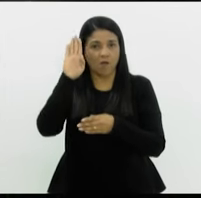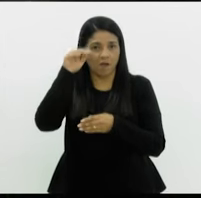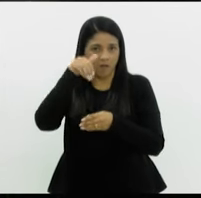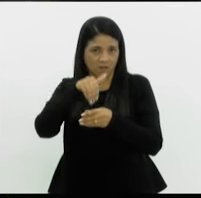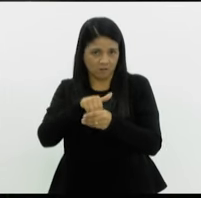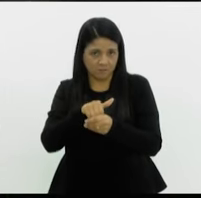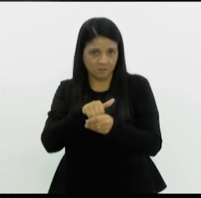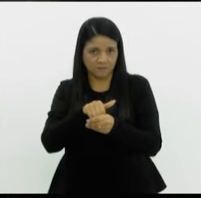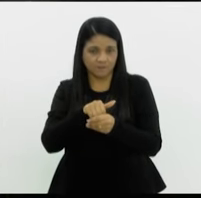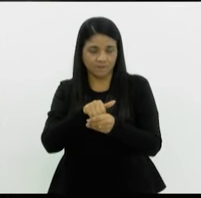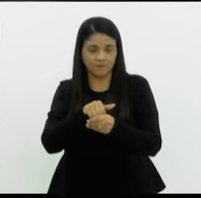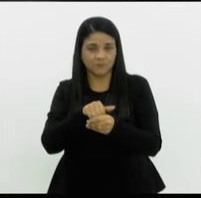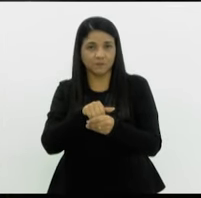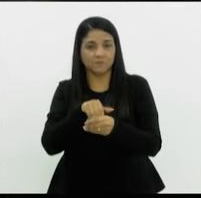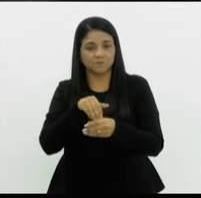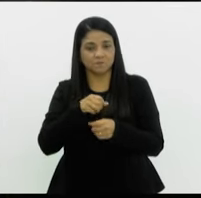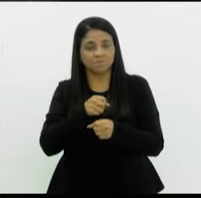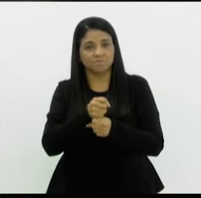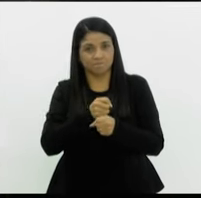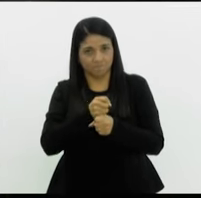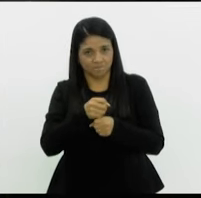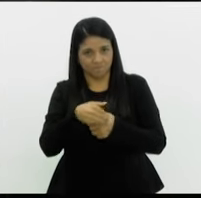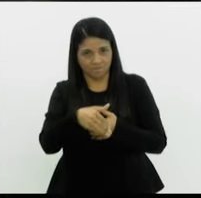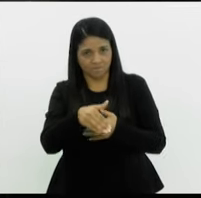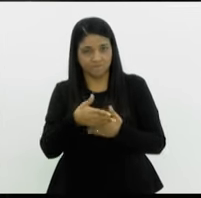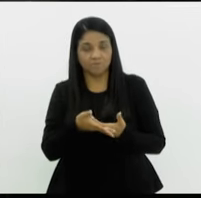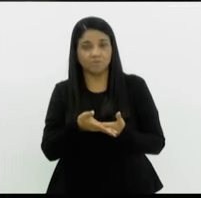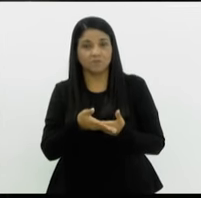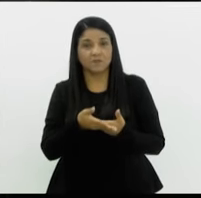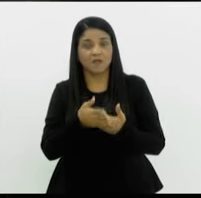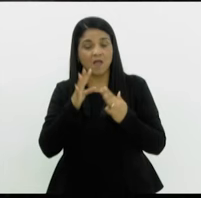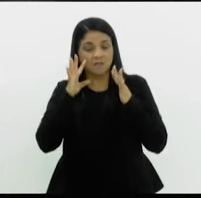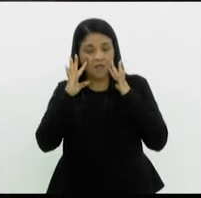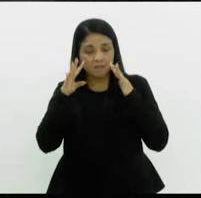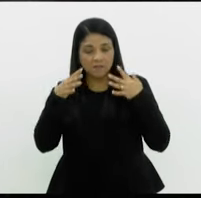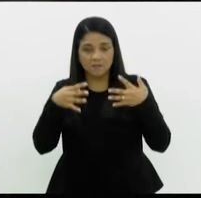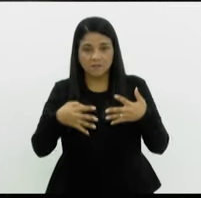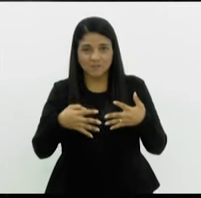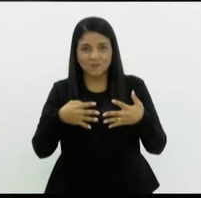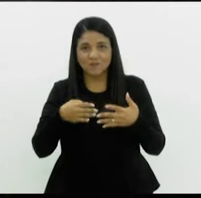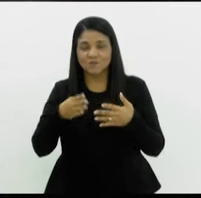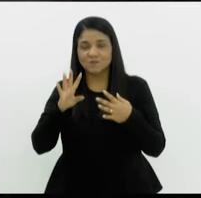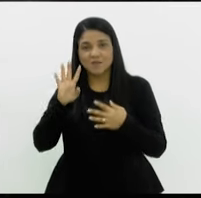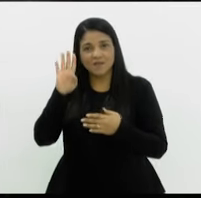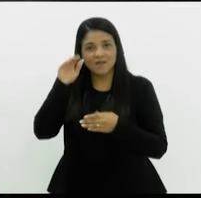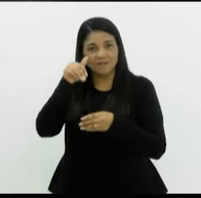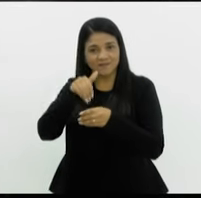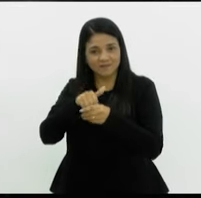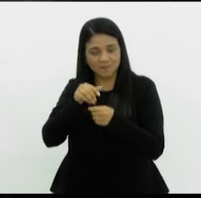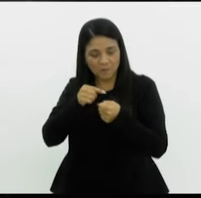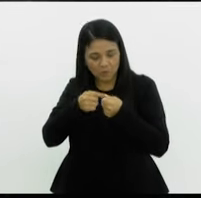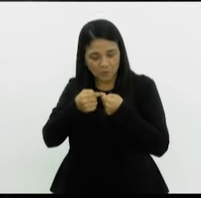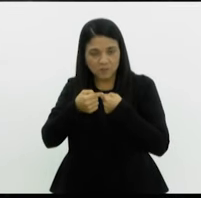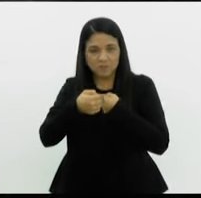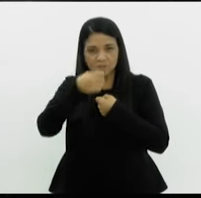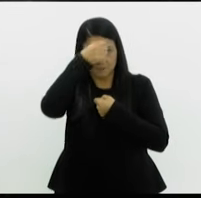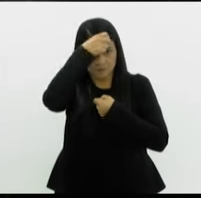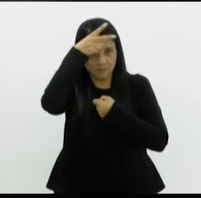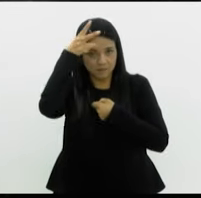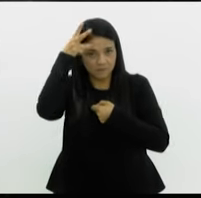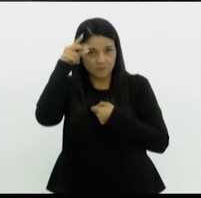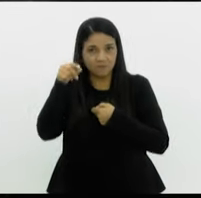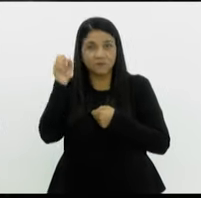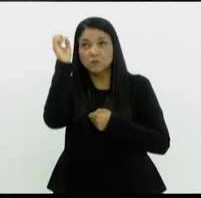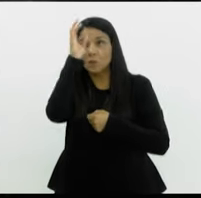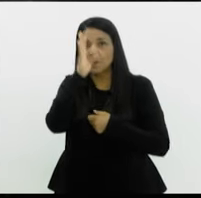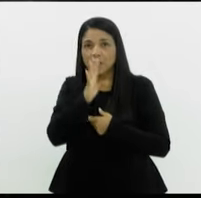ano. As intenções se voltam para as eleições municipais no